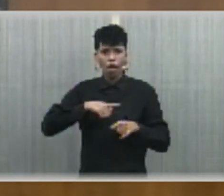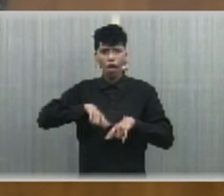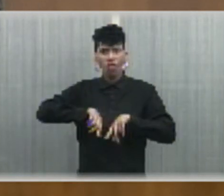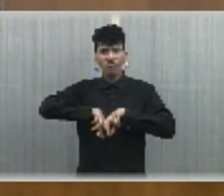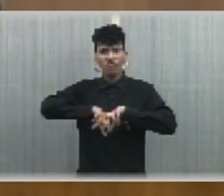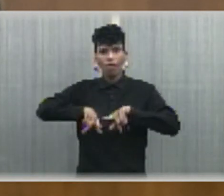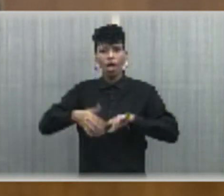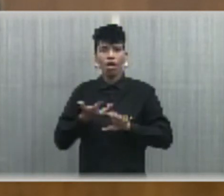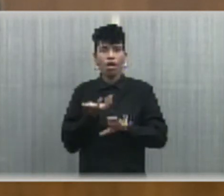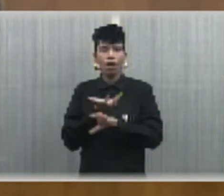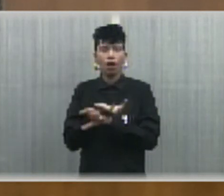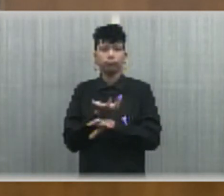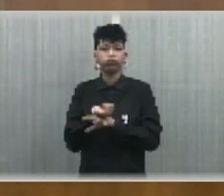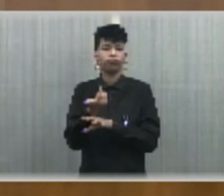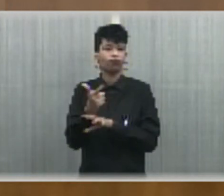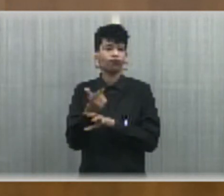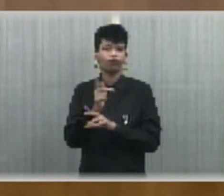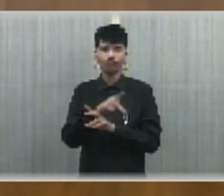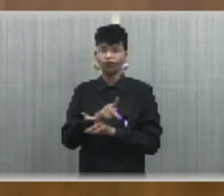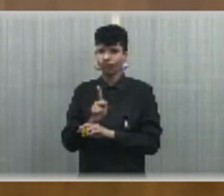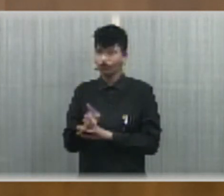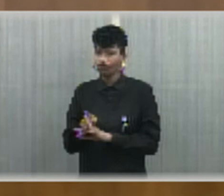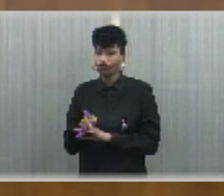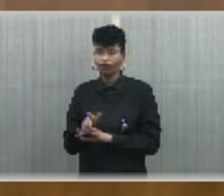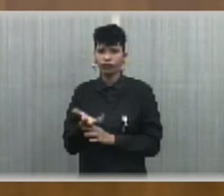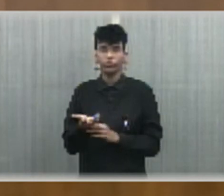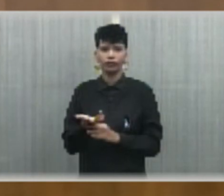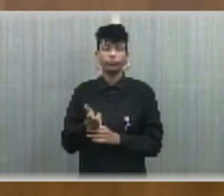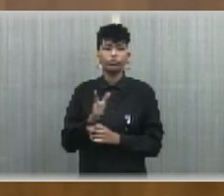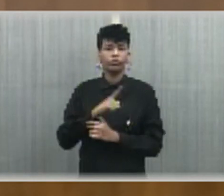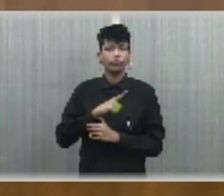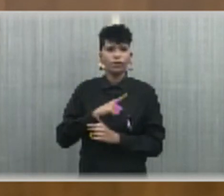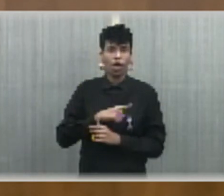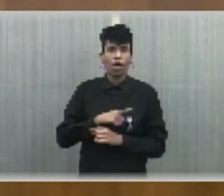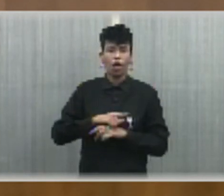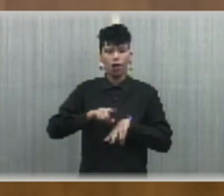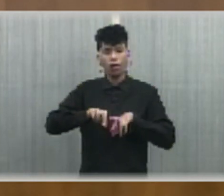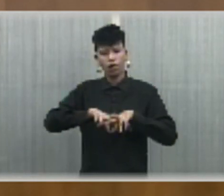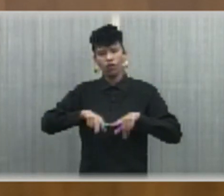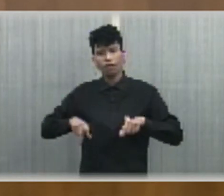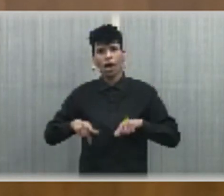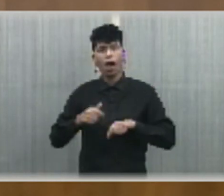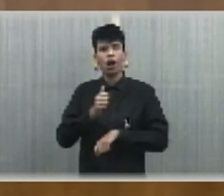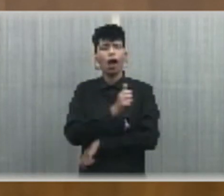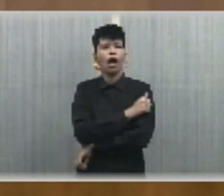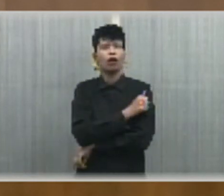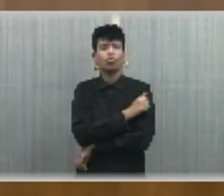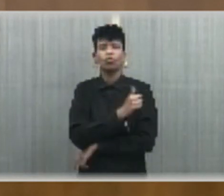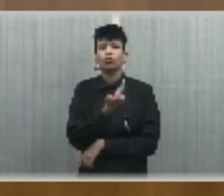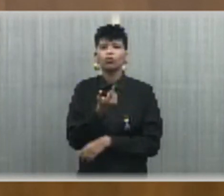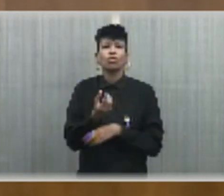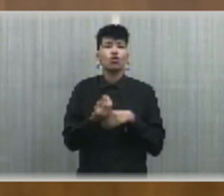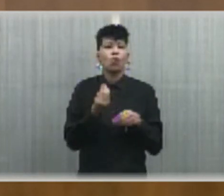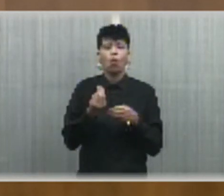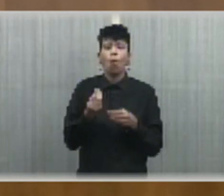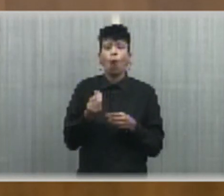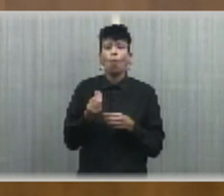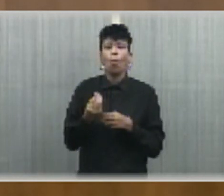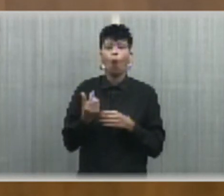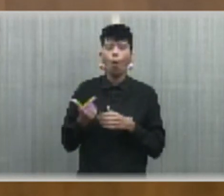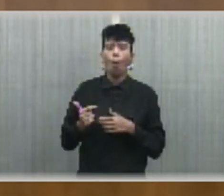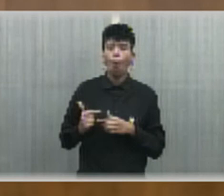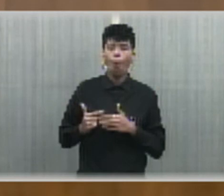sem professor, alunos já retidos, sem poder prosseguir, sem poder adiantar o seu